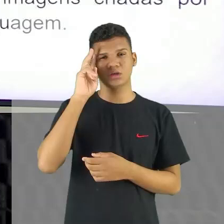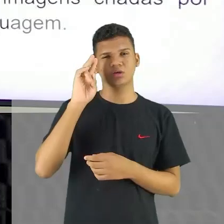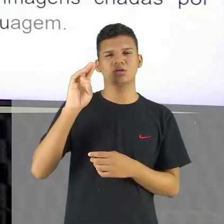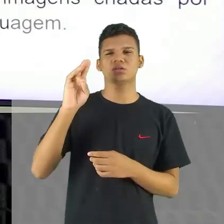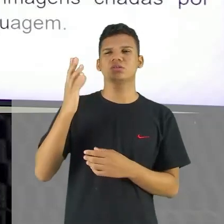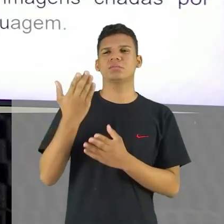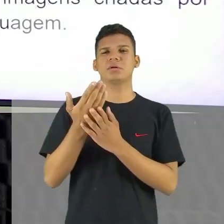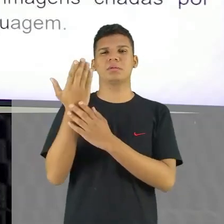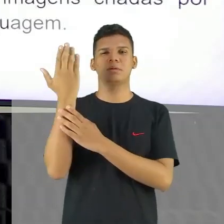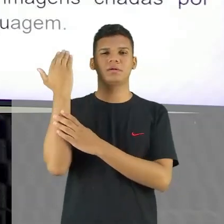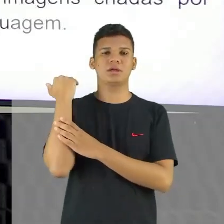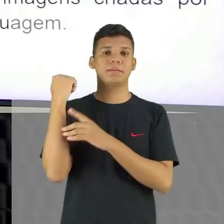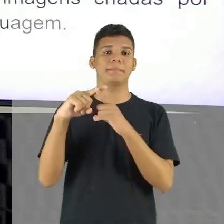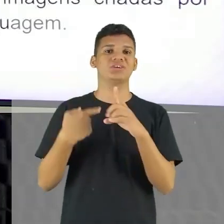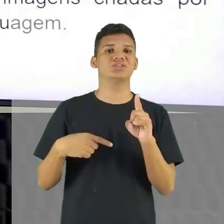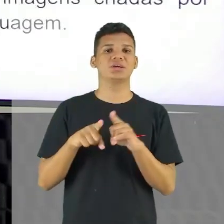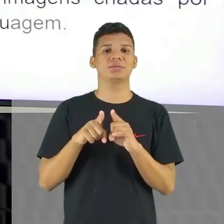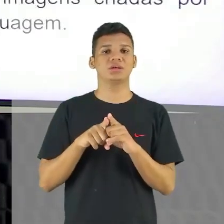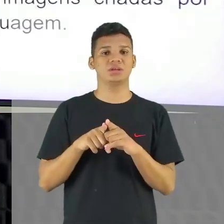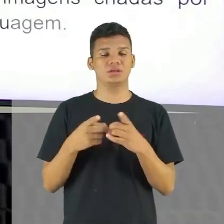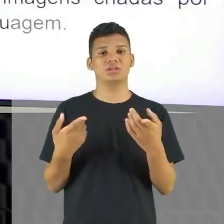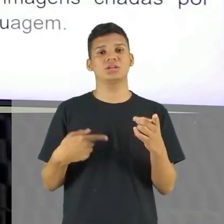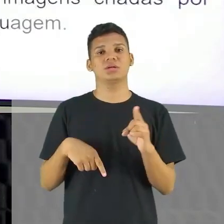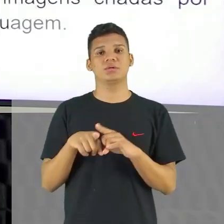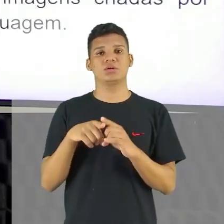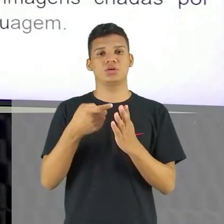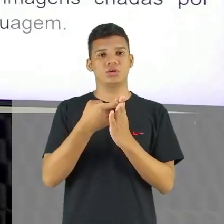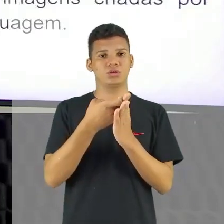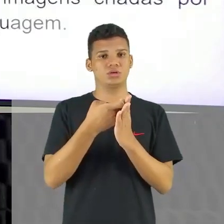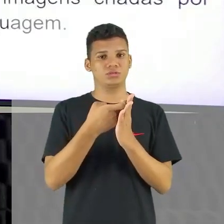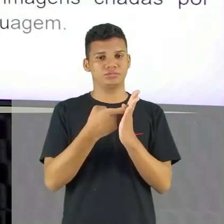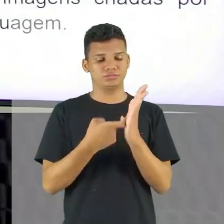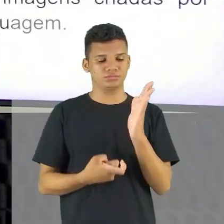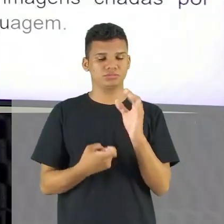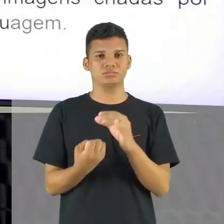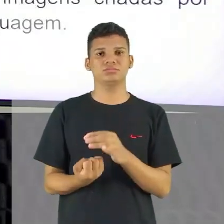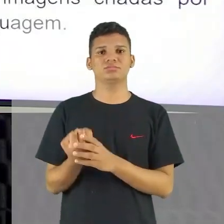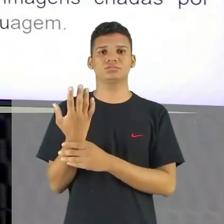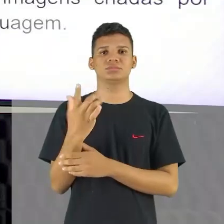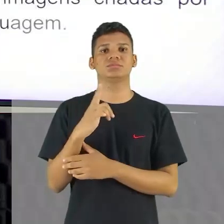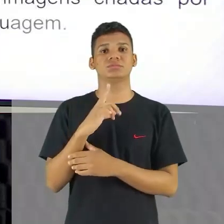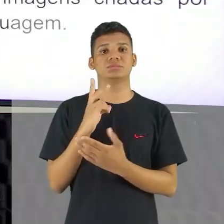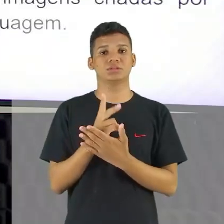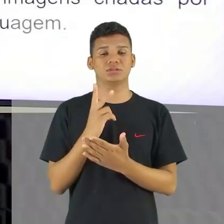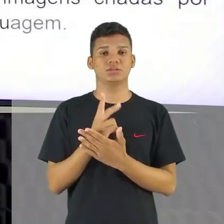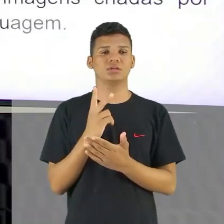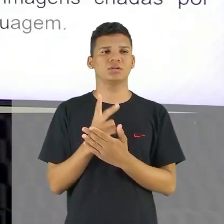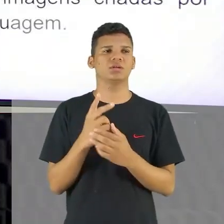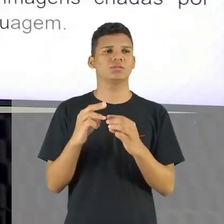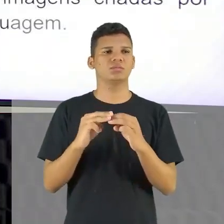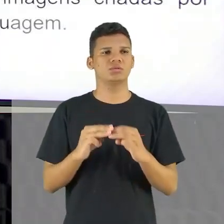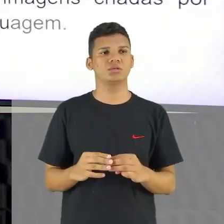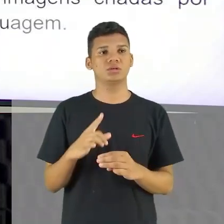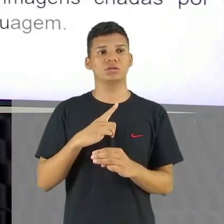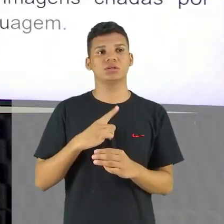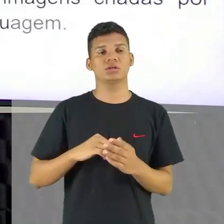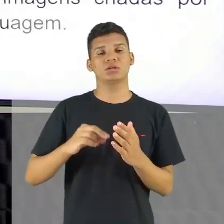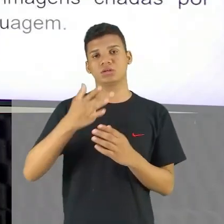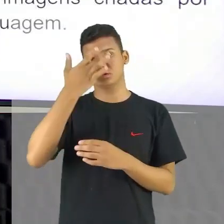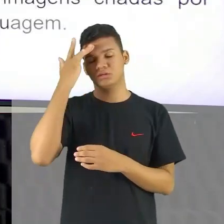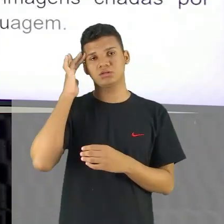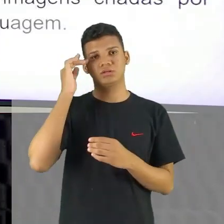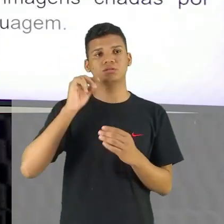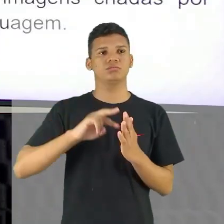épocas, para construir um texto fluido, com imagens criadas por componentes expressivos